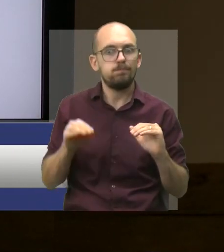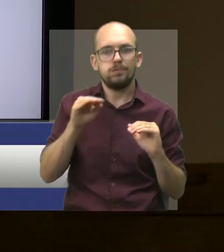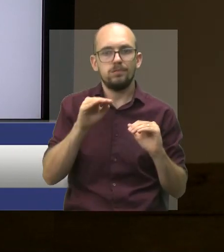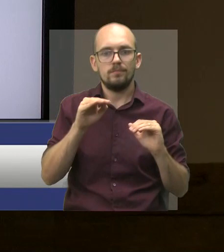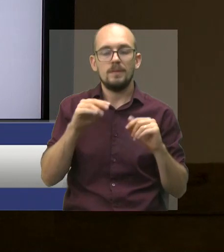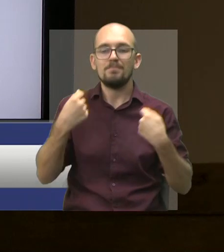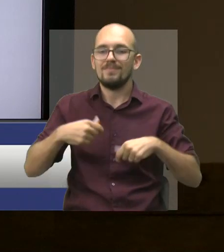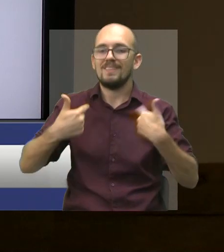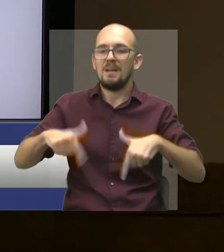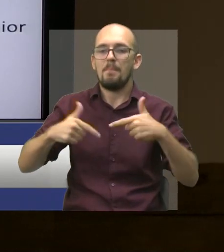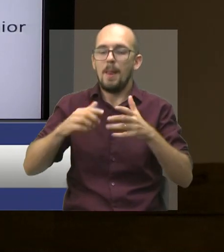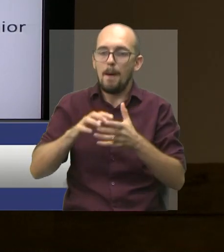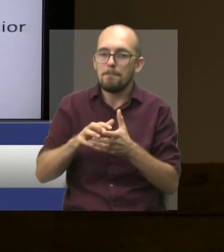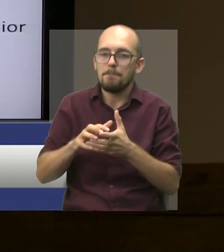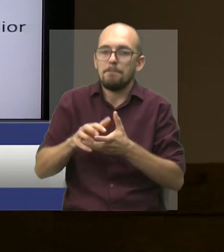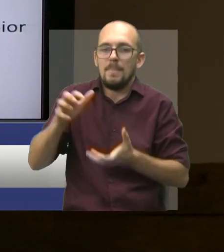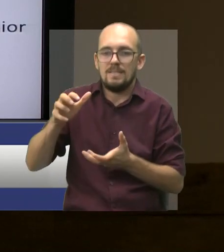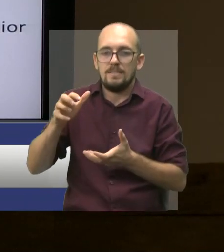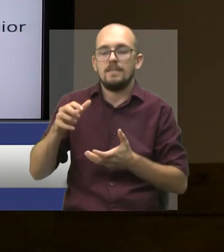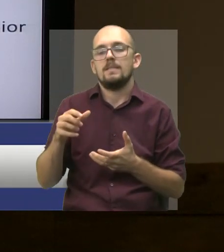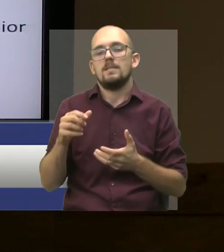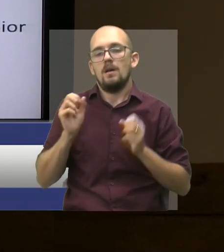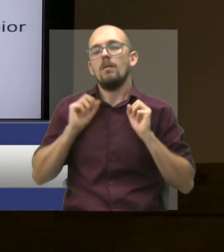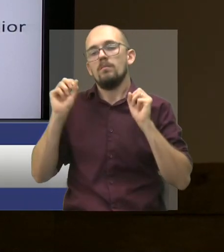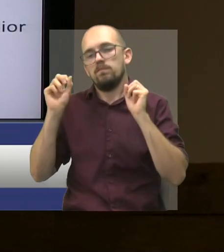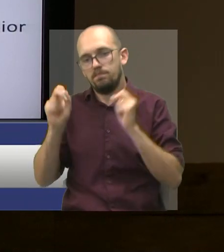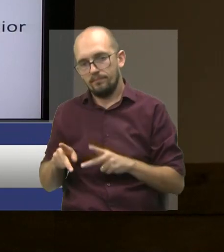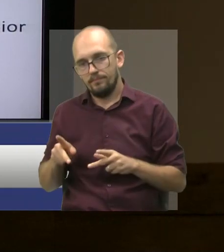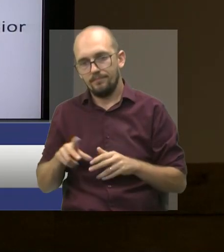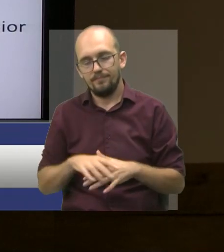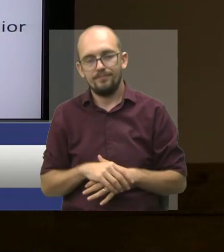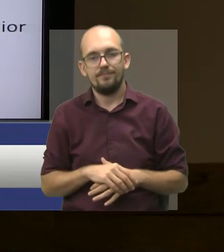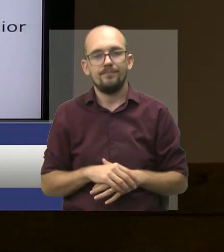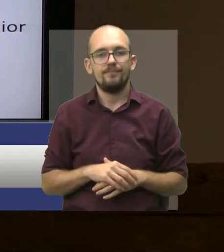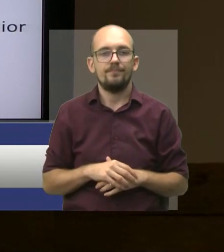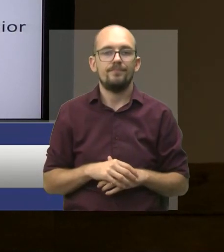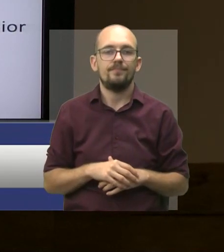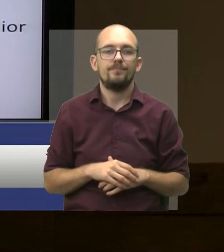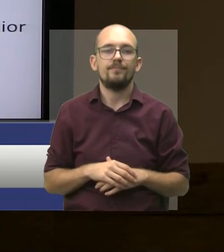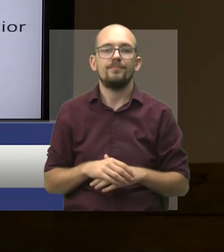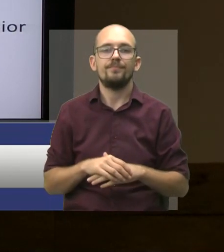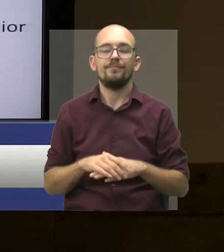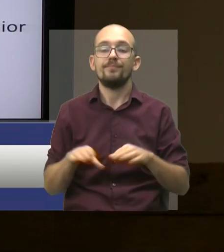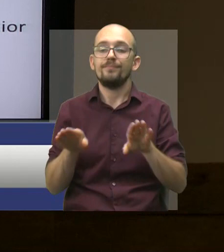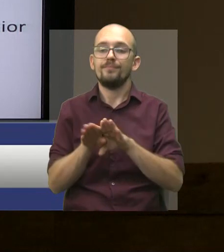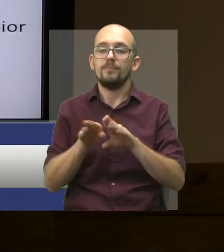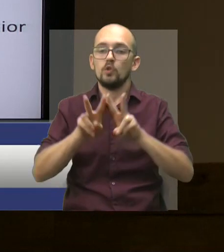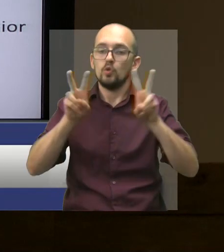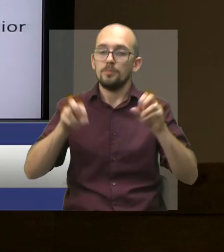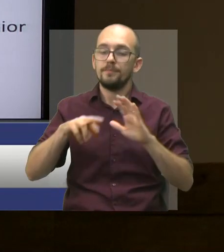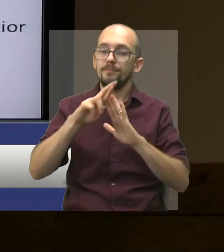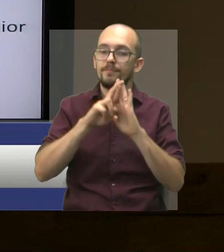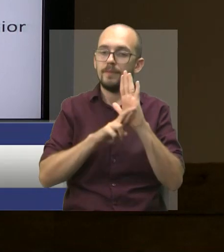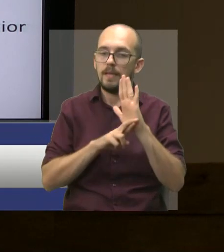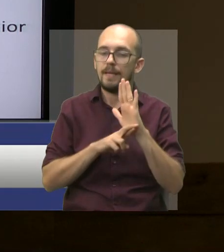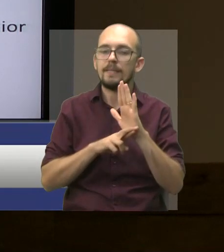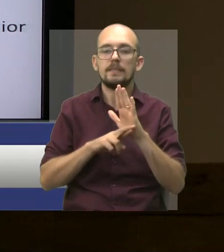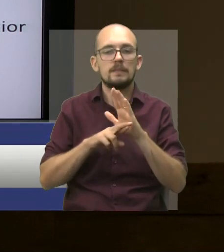para conseguir a sua aposentadoria. Também ele traz regras